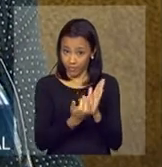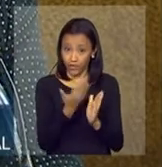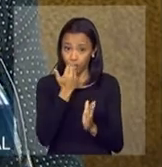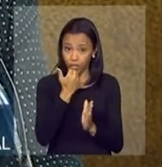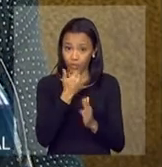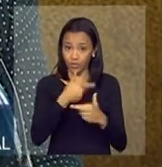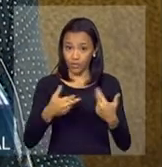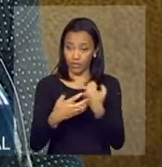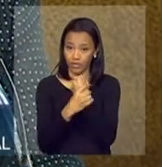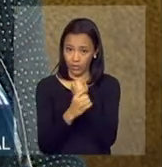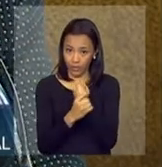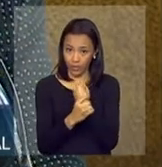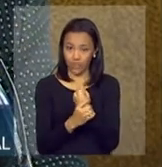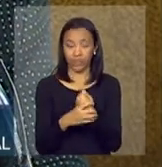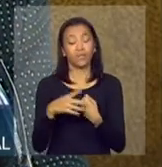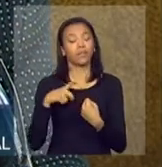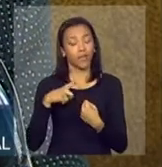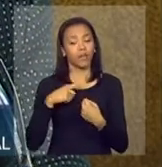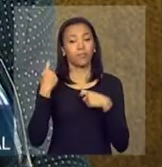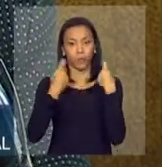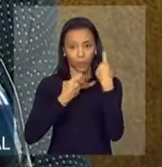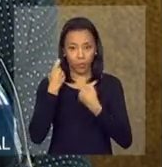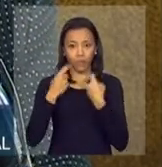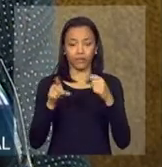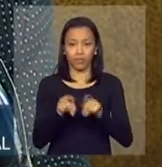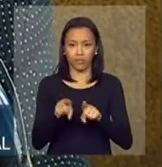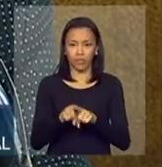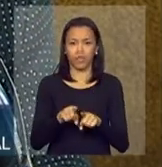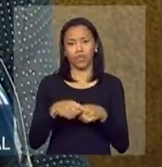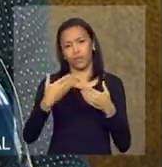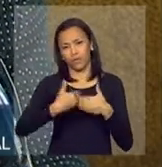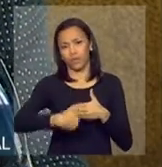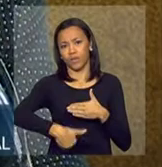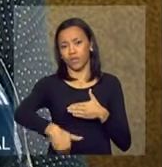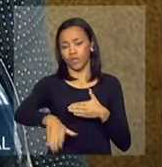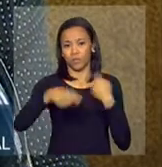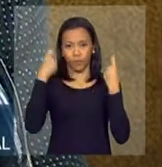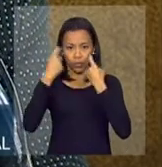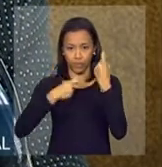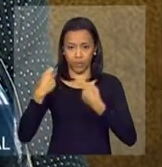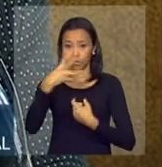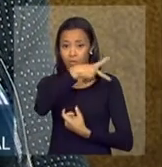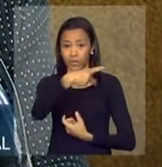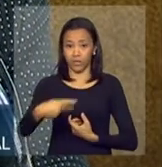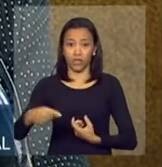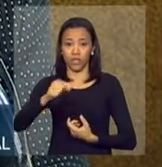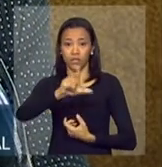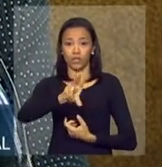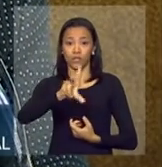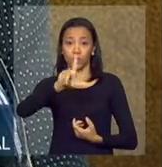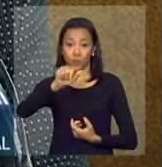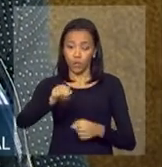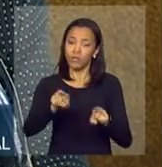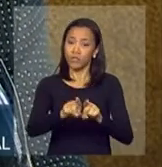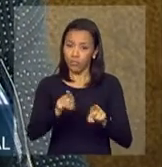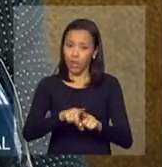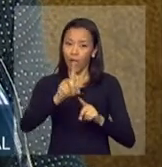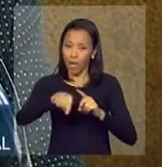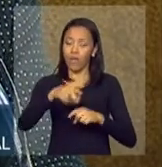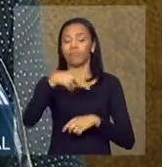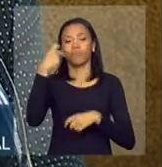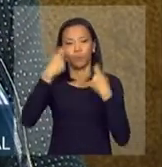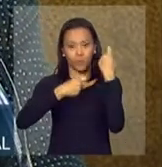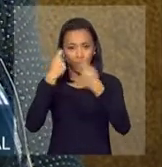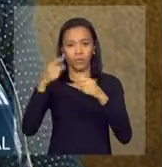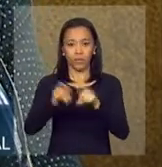grande com essa pauta, que foi prioritária durante o governo do presidente Lula e é prioridade também da nossa presidenta Dilma. Então, queria